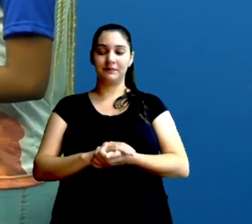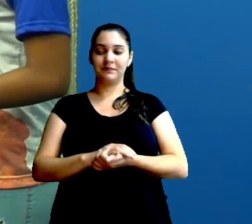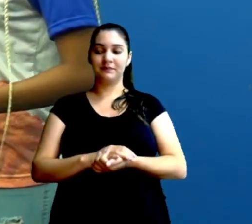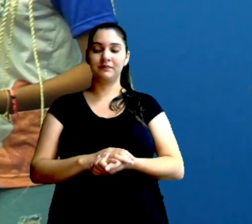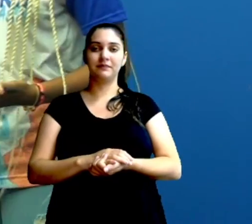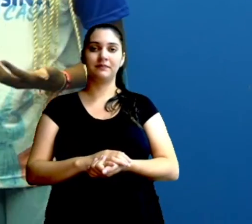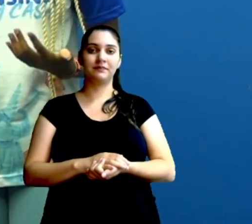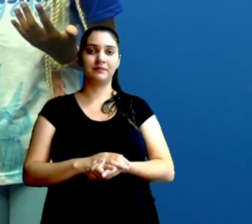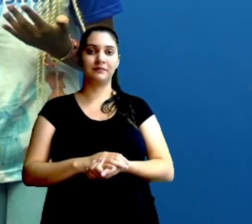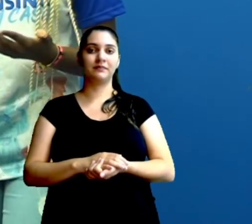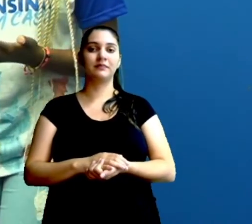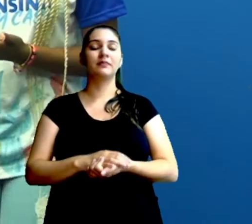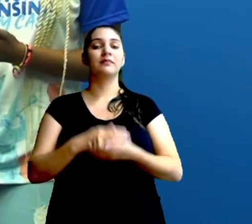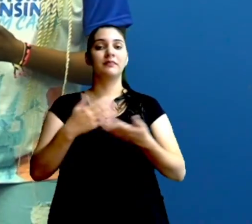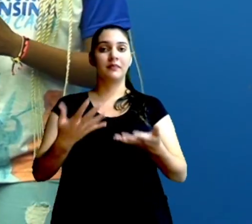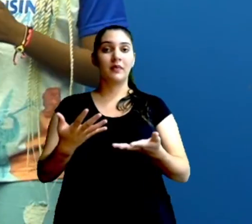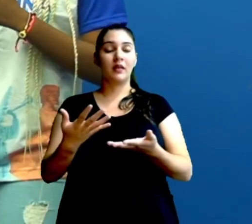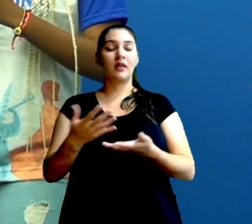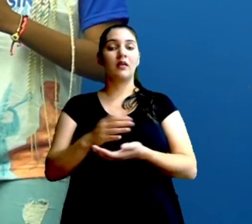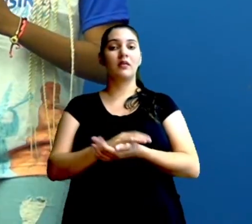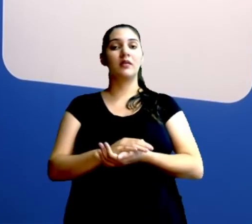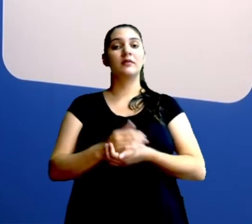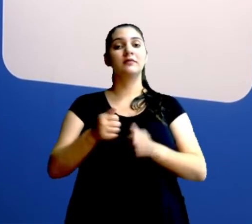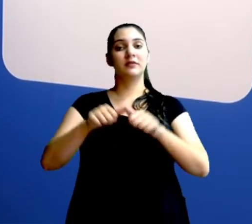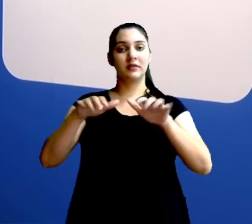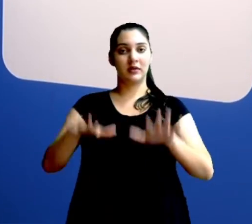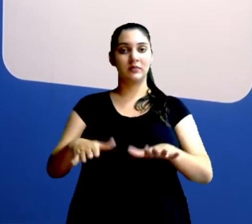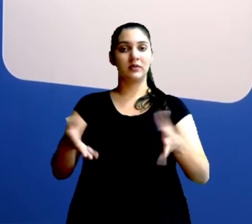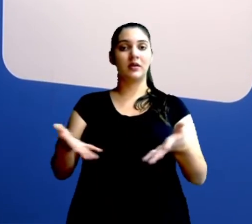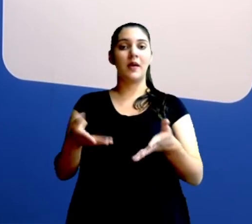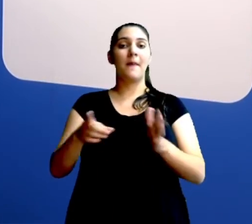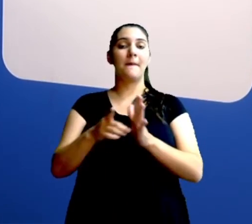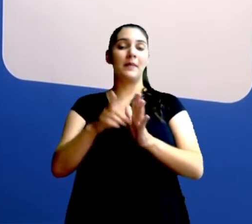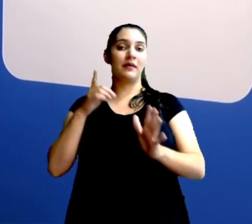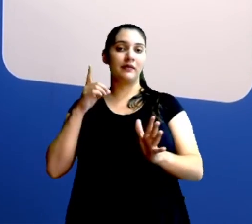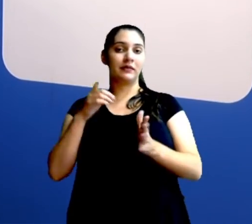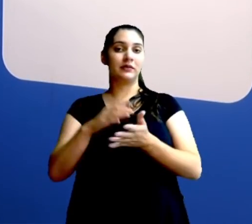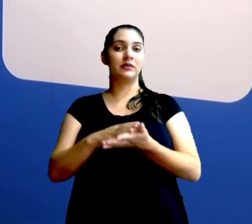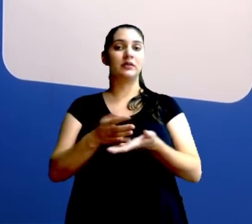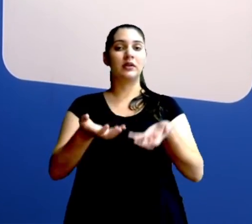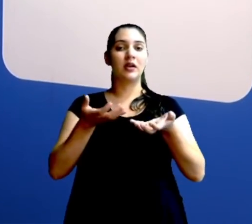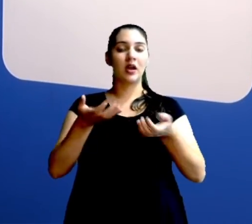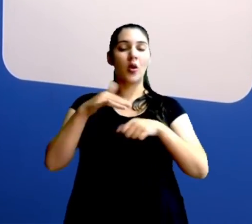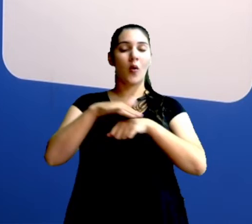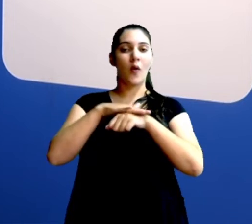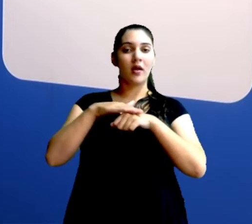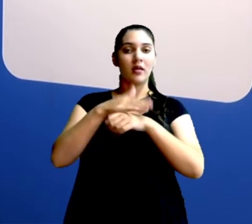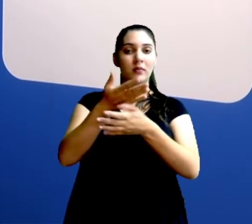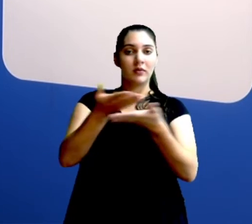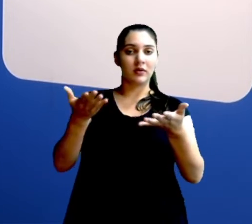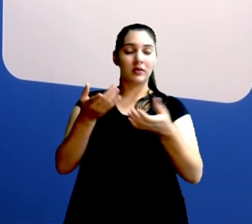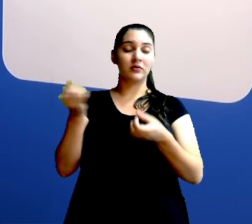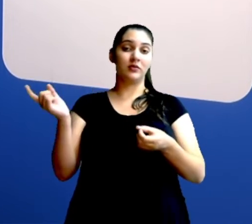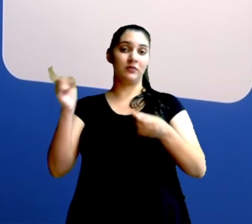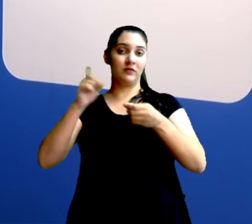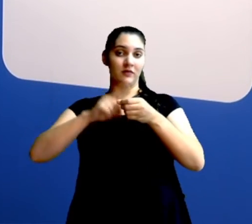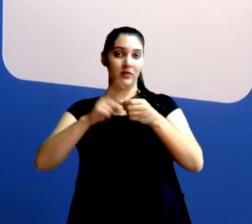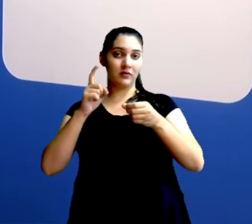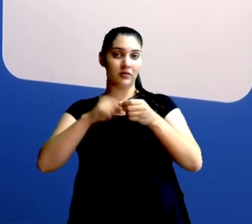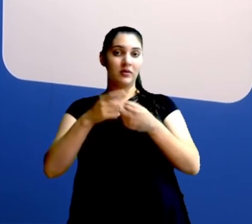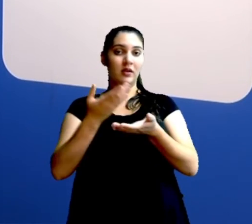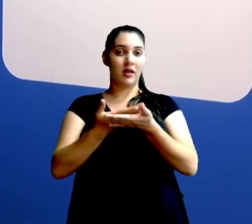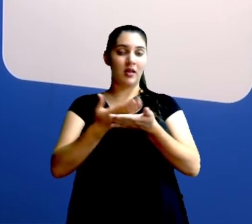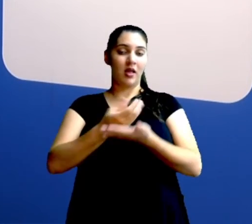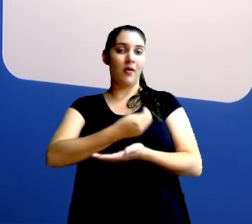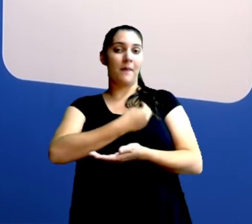Pegaram, não foi? E daí, ficamos por aqui, mas antes, queria conversar um pouquinho com vocês. Estamos voltando às